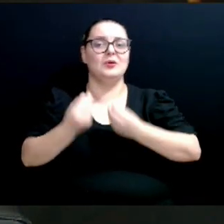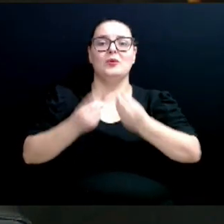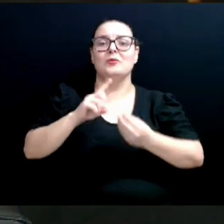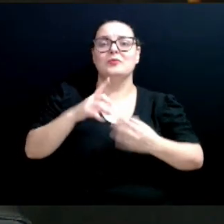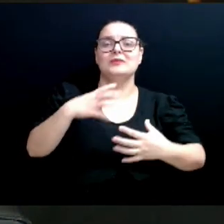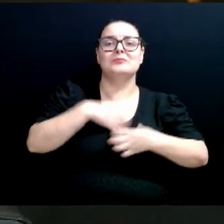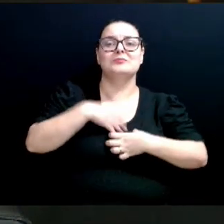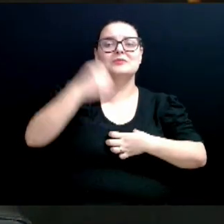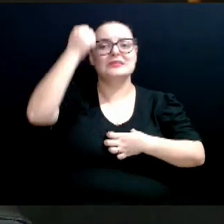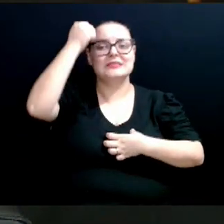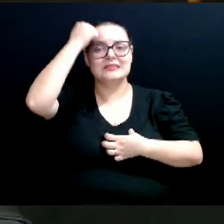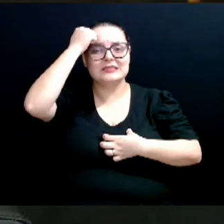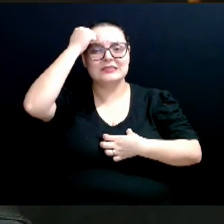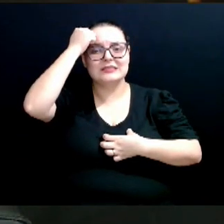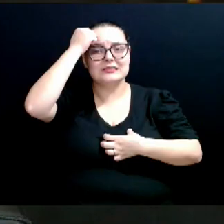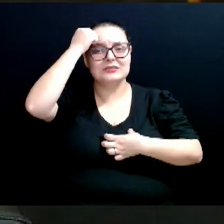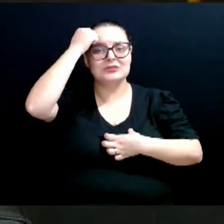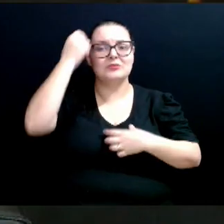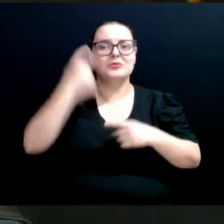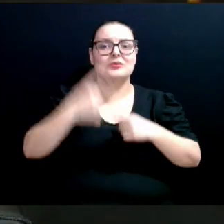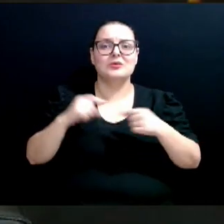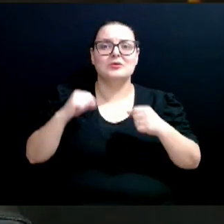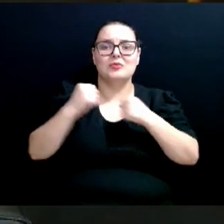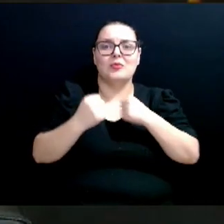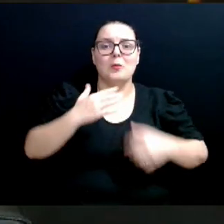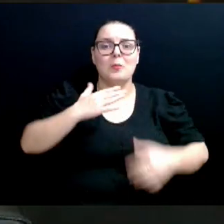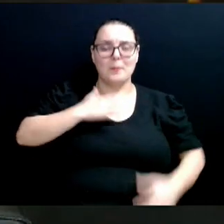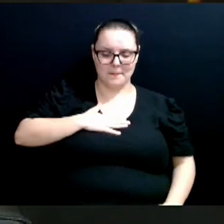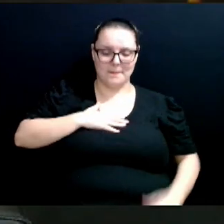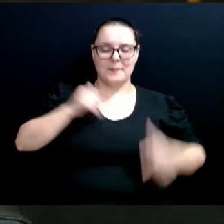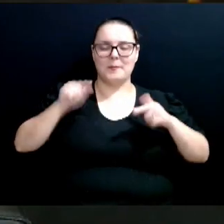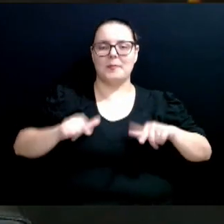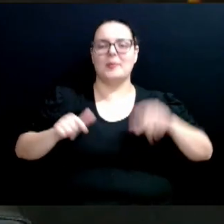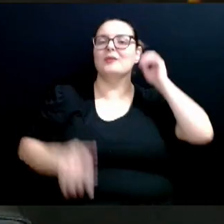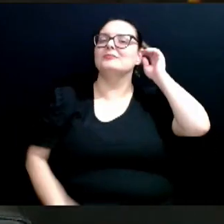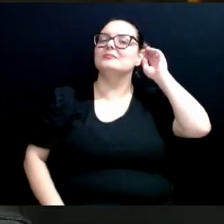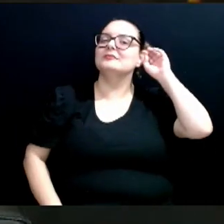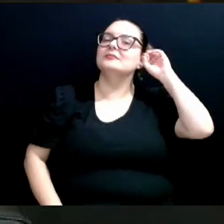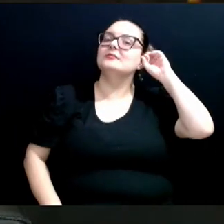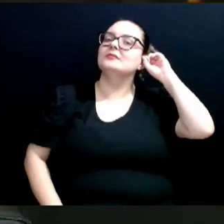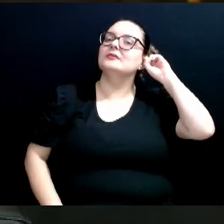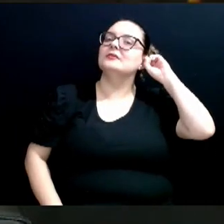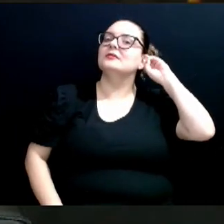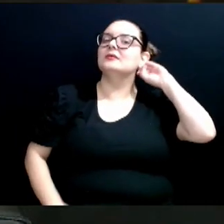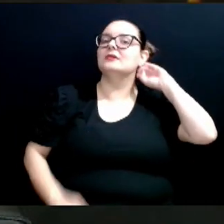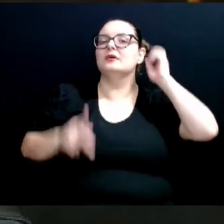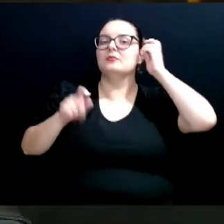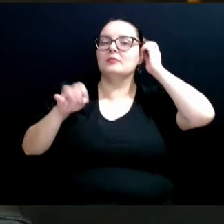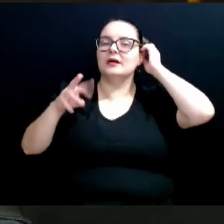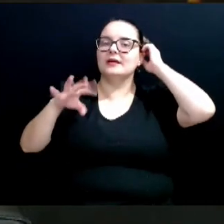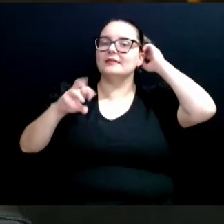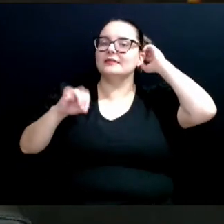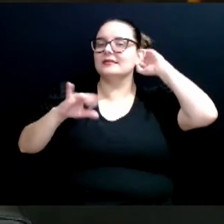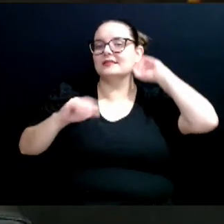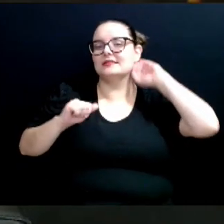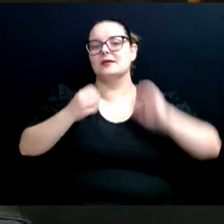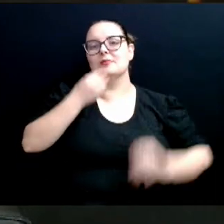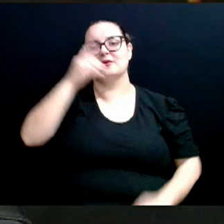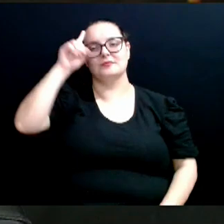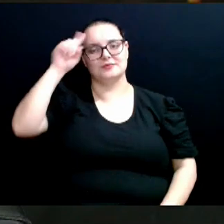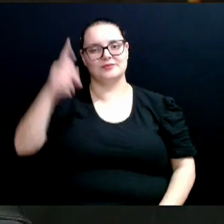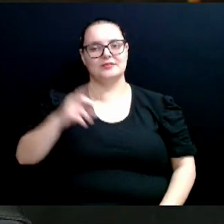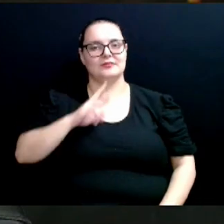culpada por proteger o meu espaço? Ô, Patrícia, bom dia para você. Vamos lá, Marilis, responder a